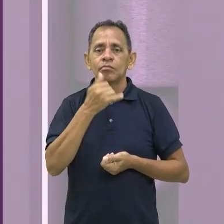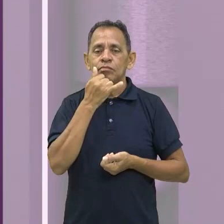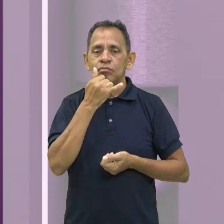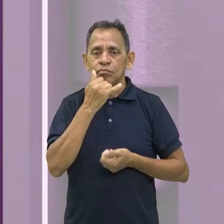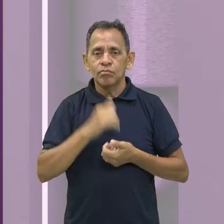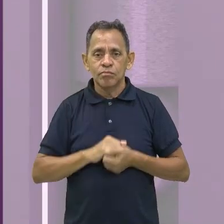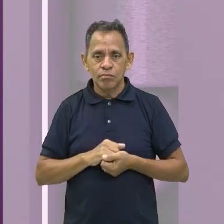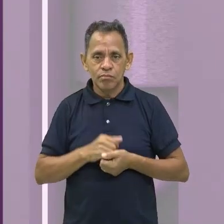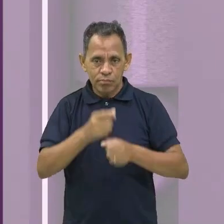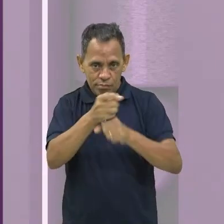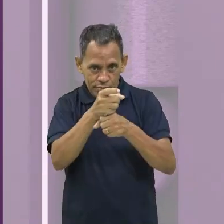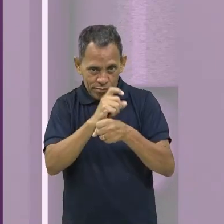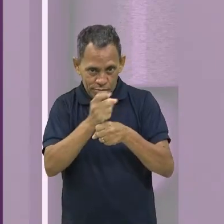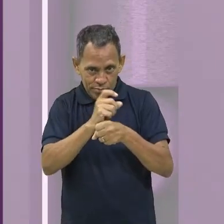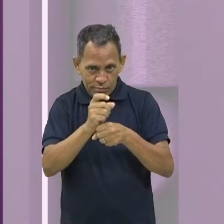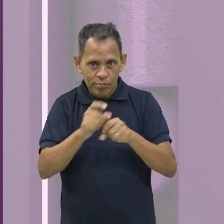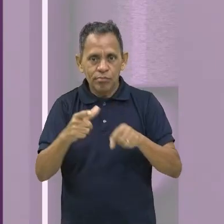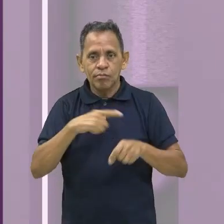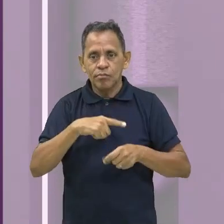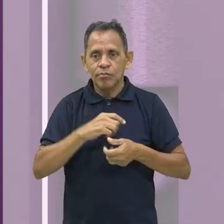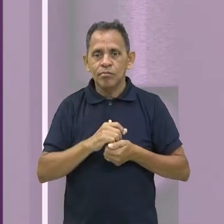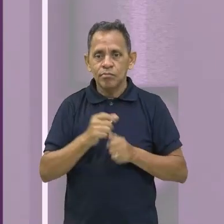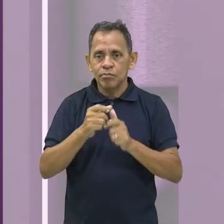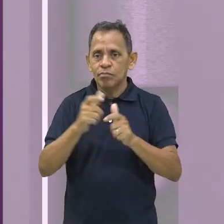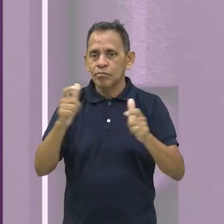57,41, após sofrer um aumento de